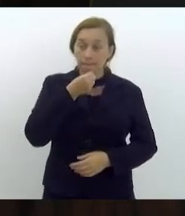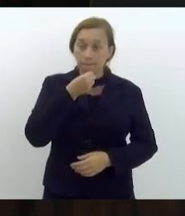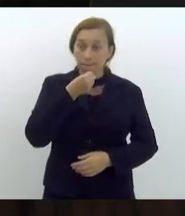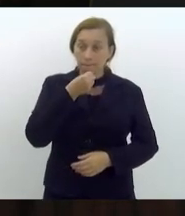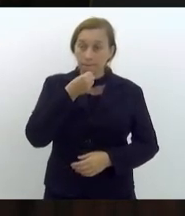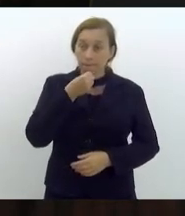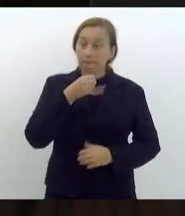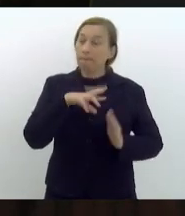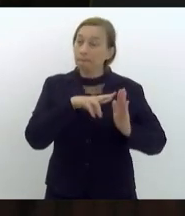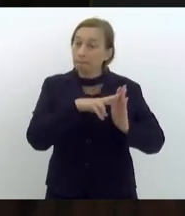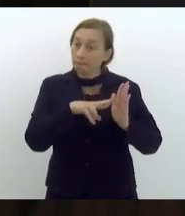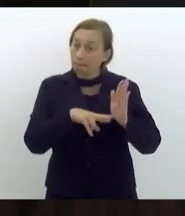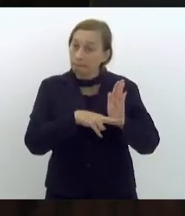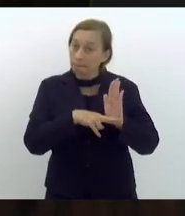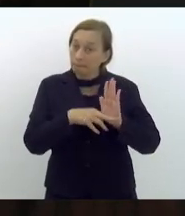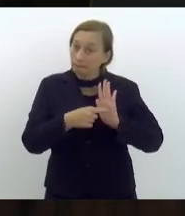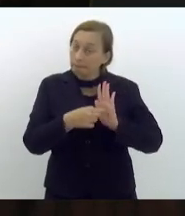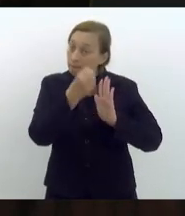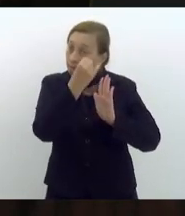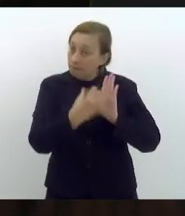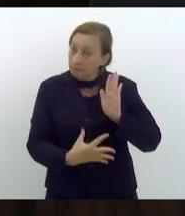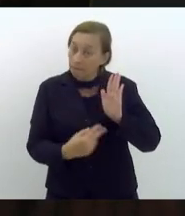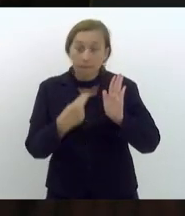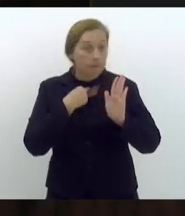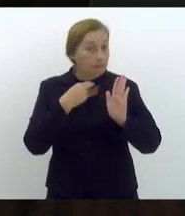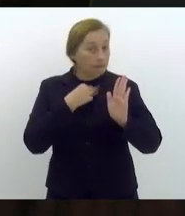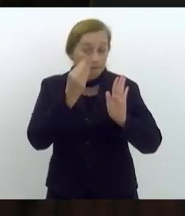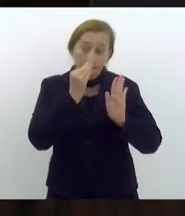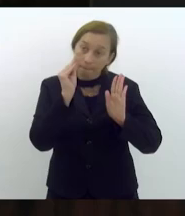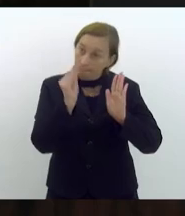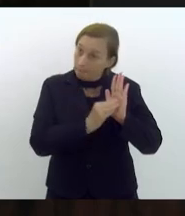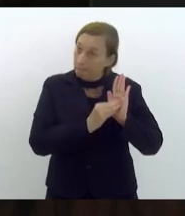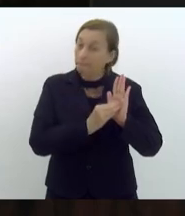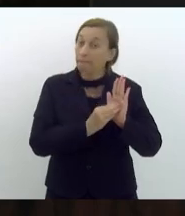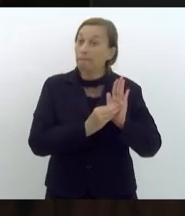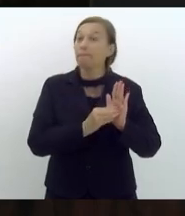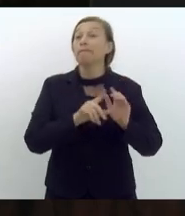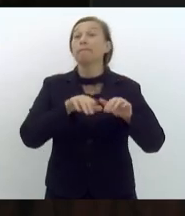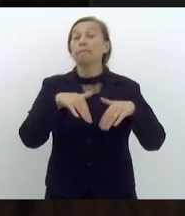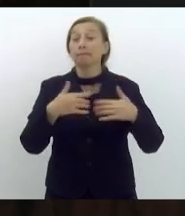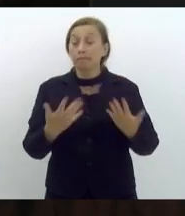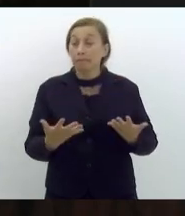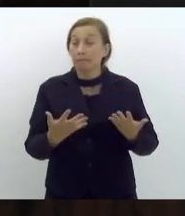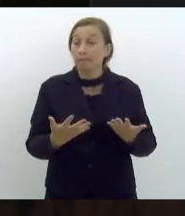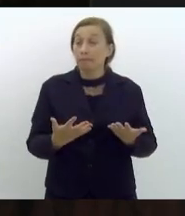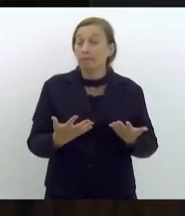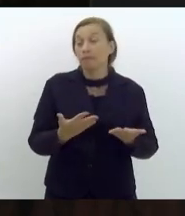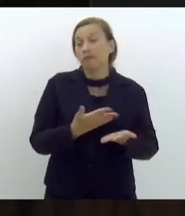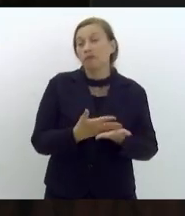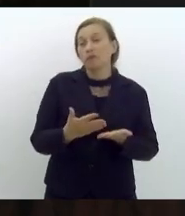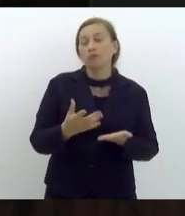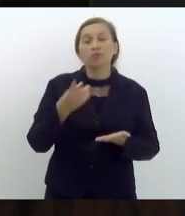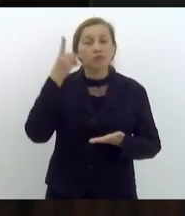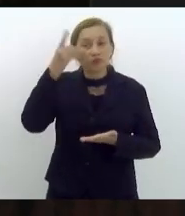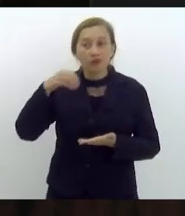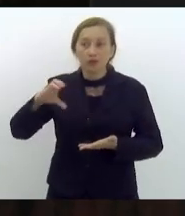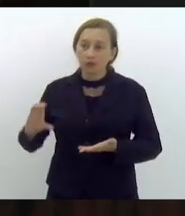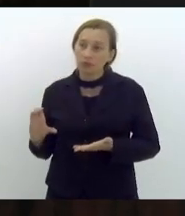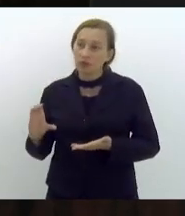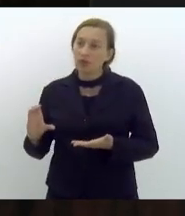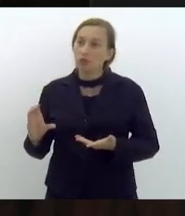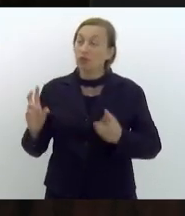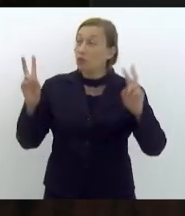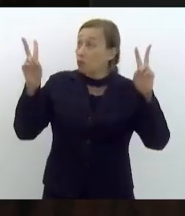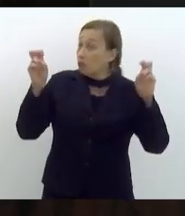traz isso eu não posso ignorar também o Regimento porque senão a gente começa Como é o deputado Carlos MM que trouxe aqui uma